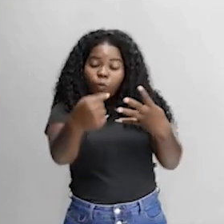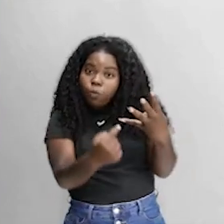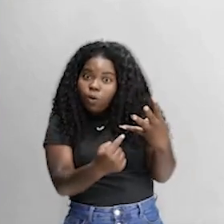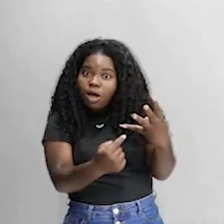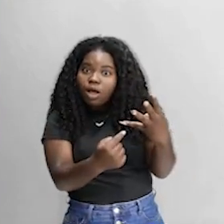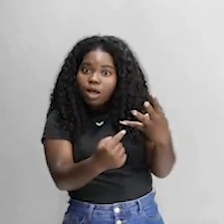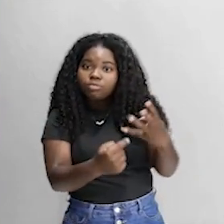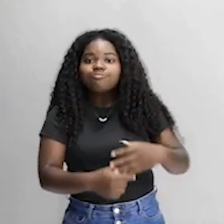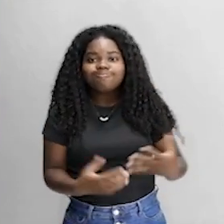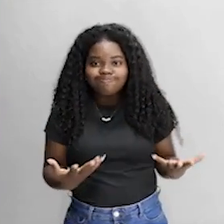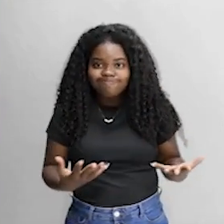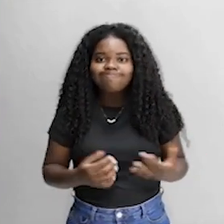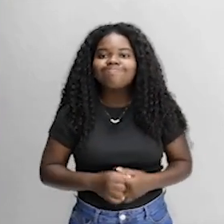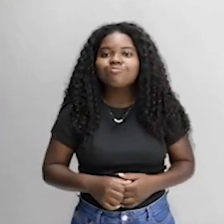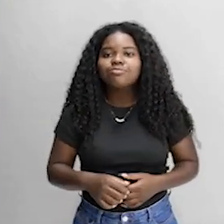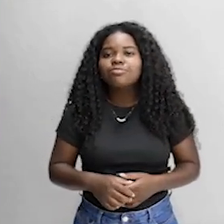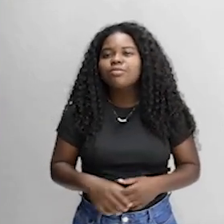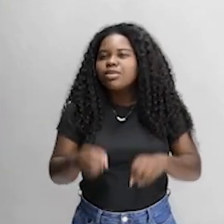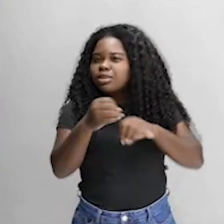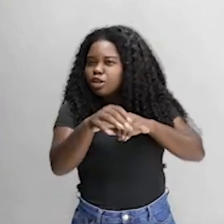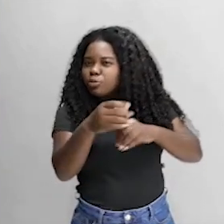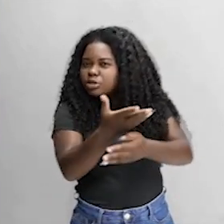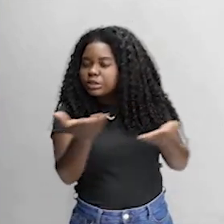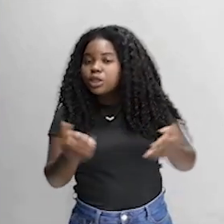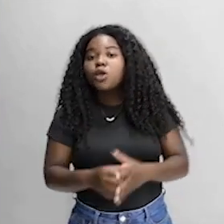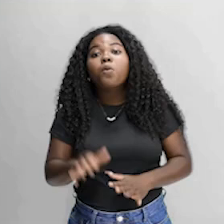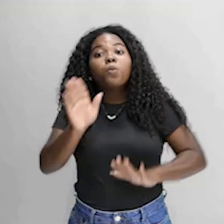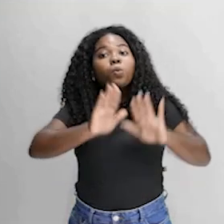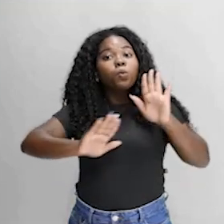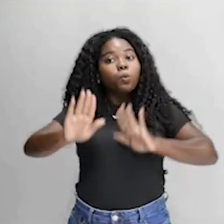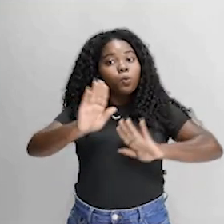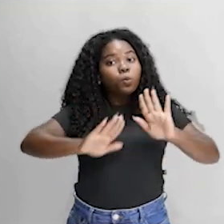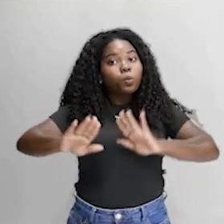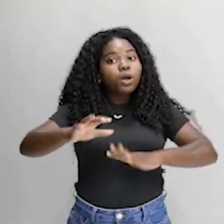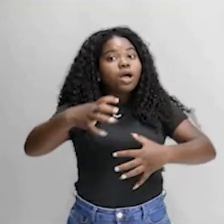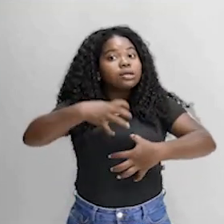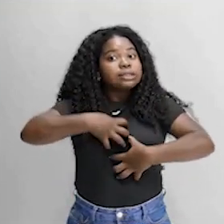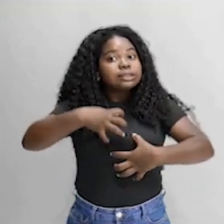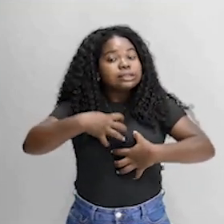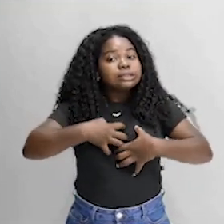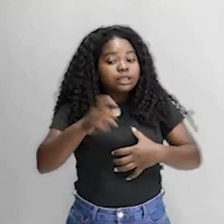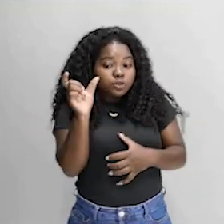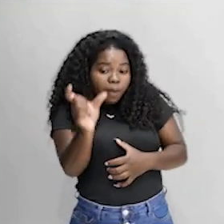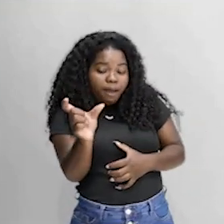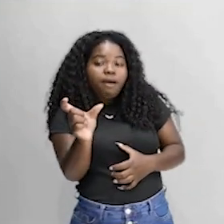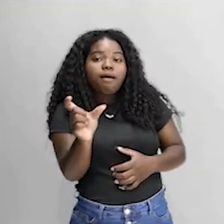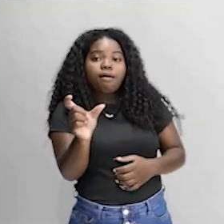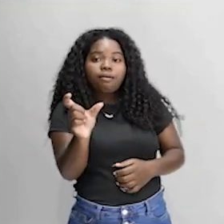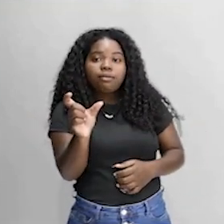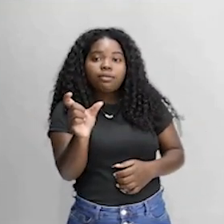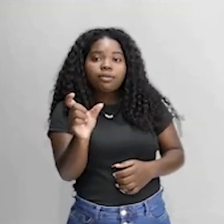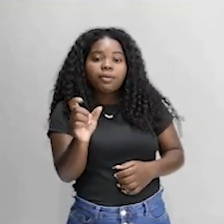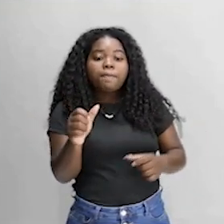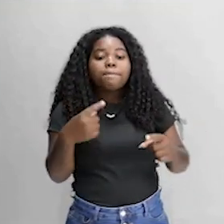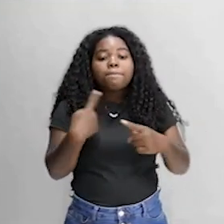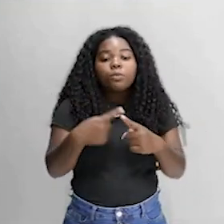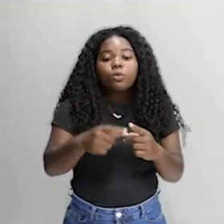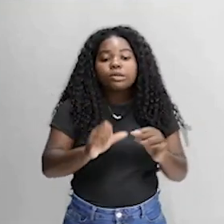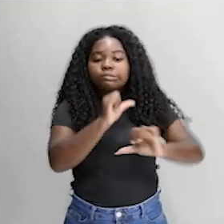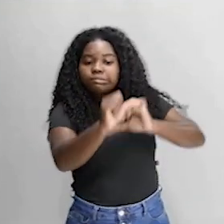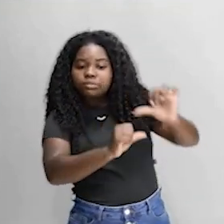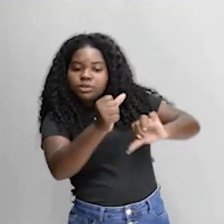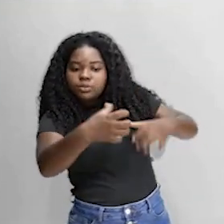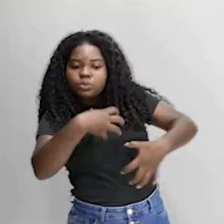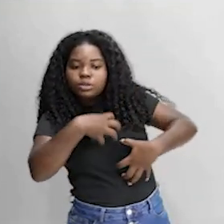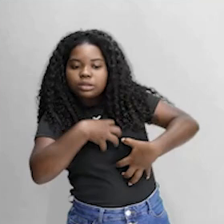uma dica para vocês. Cuidado com o sentido da palavra. Porque se eu mudar o sentido da palavra, não é o